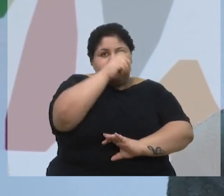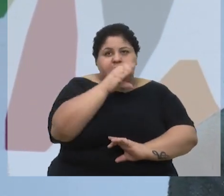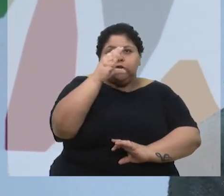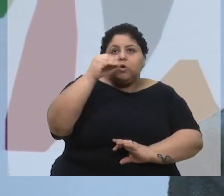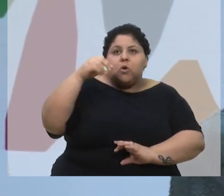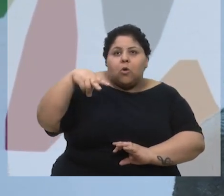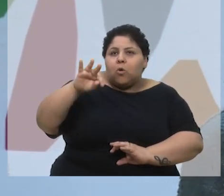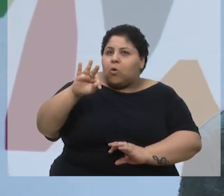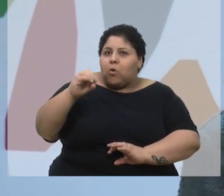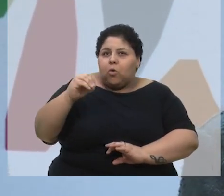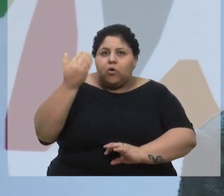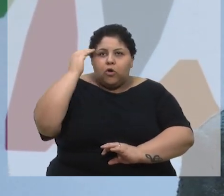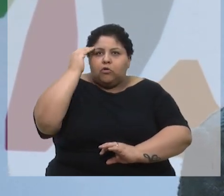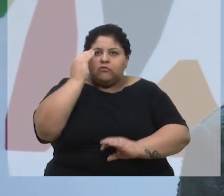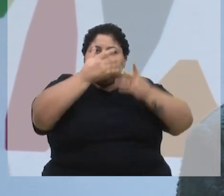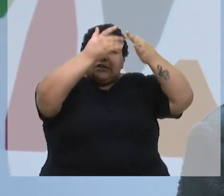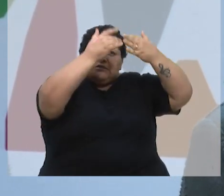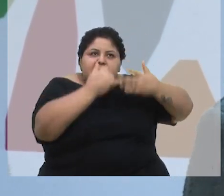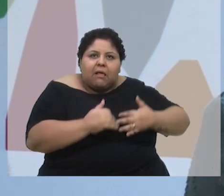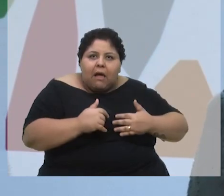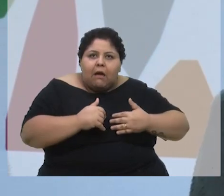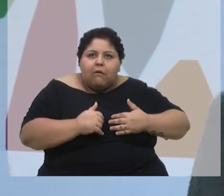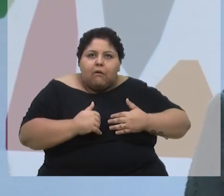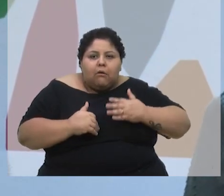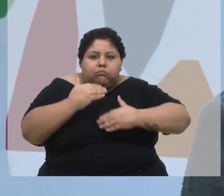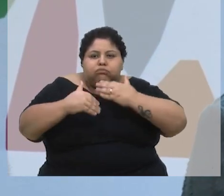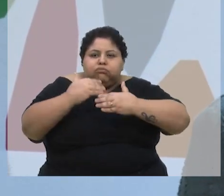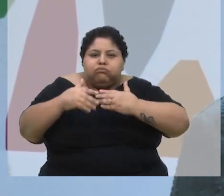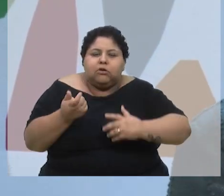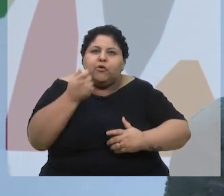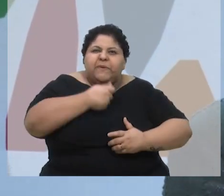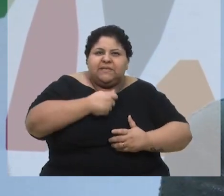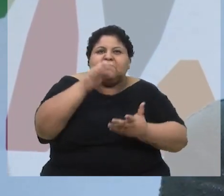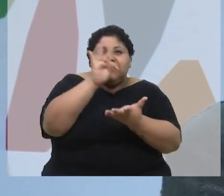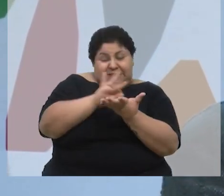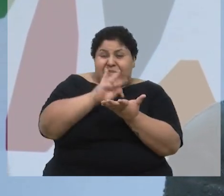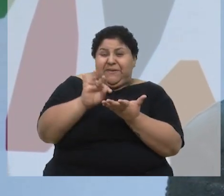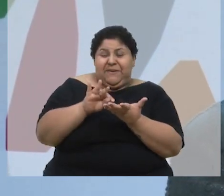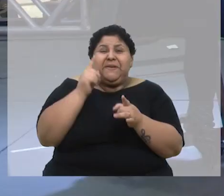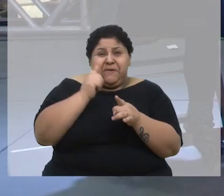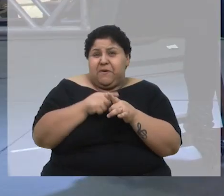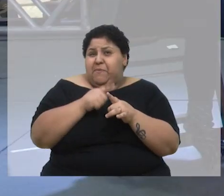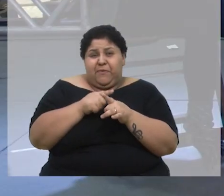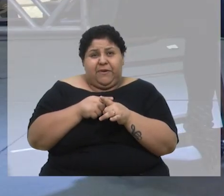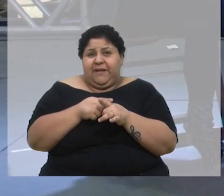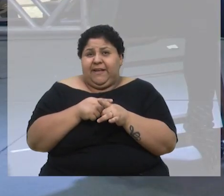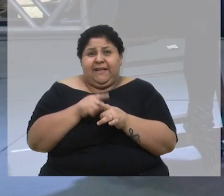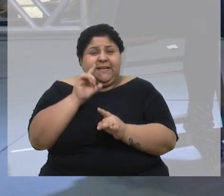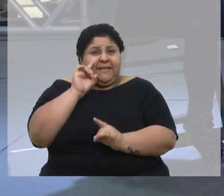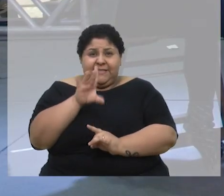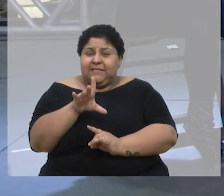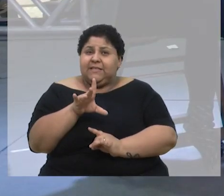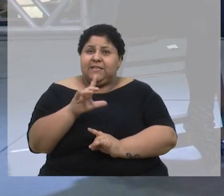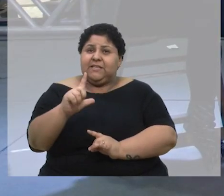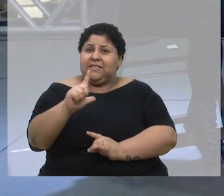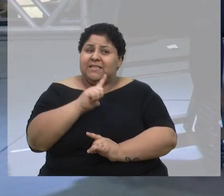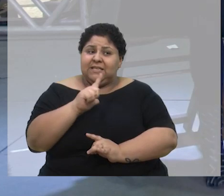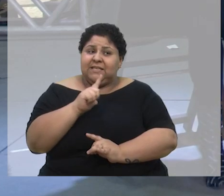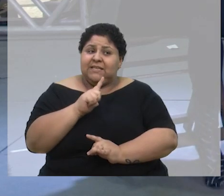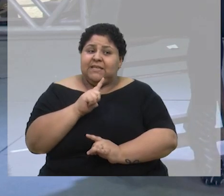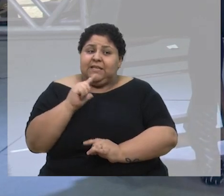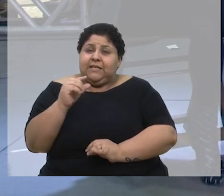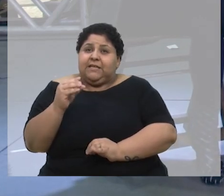escrever, eu participei de um desafio da editora Belas Letras. E o desafio se chamava assim, Ainda Dá, vamos salvar o ano, né? Você tem